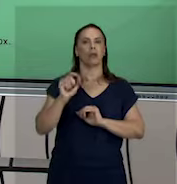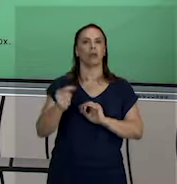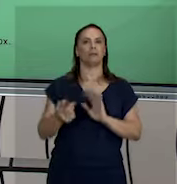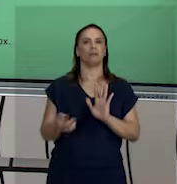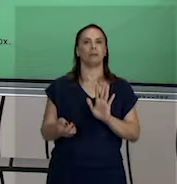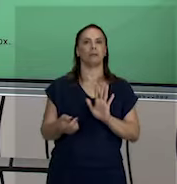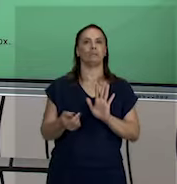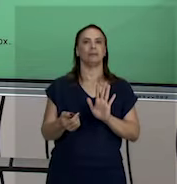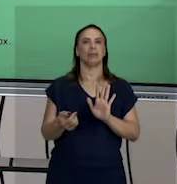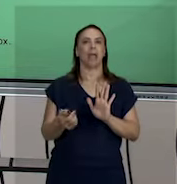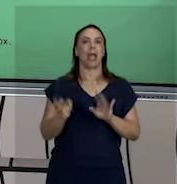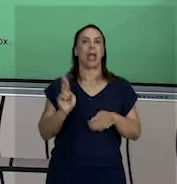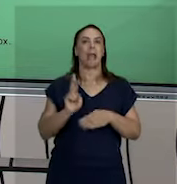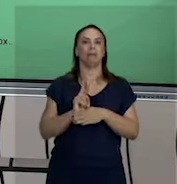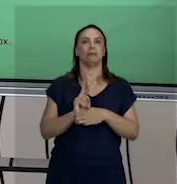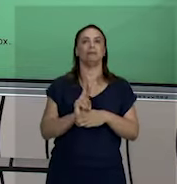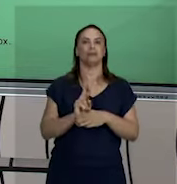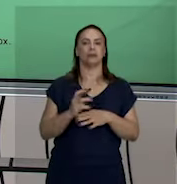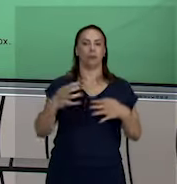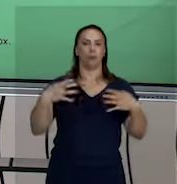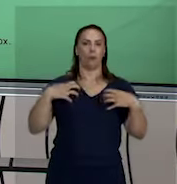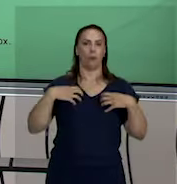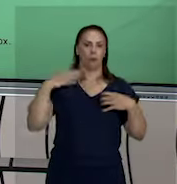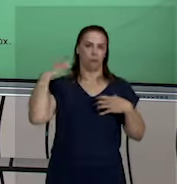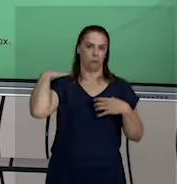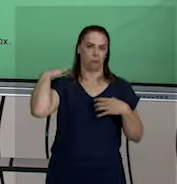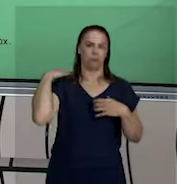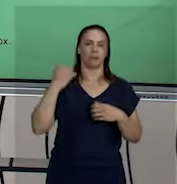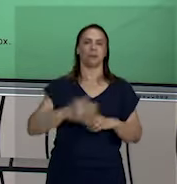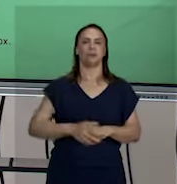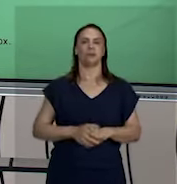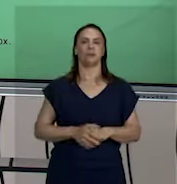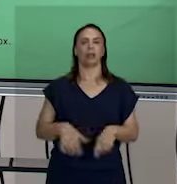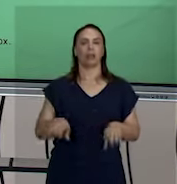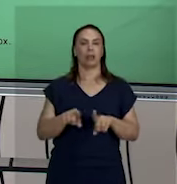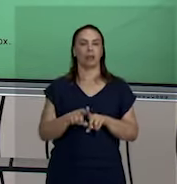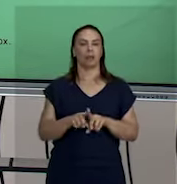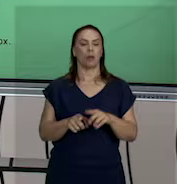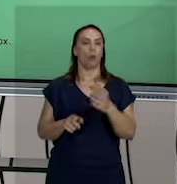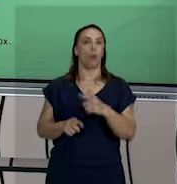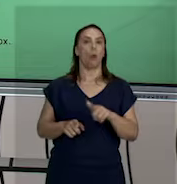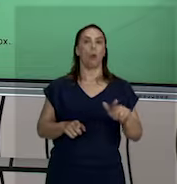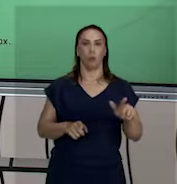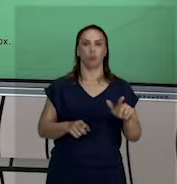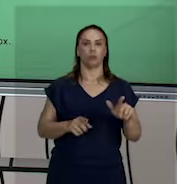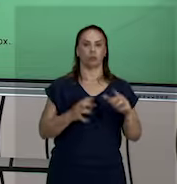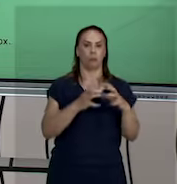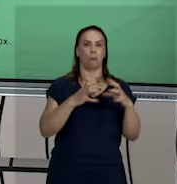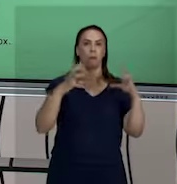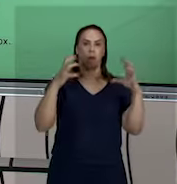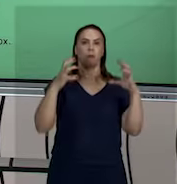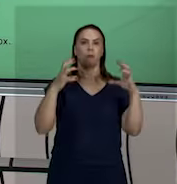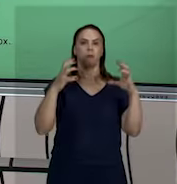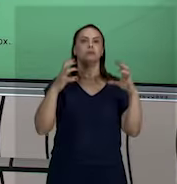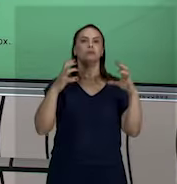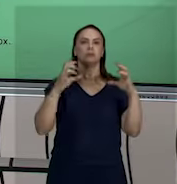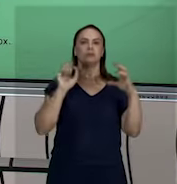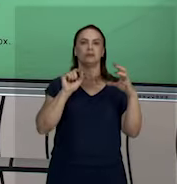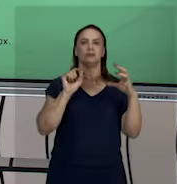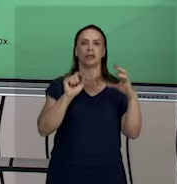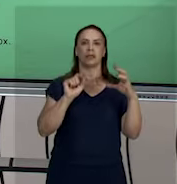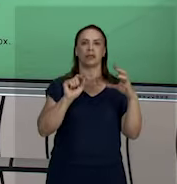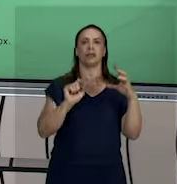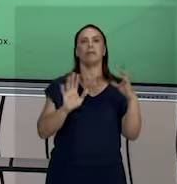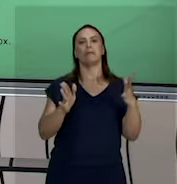o pulmão e também um balão maior para poder fazer o diafragma, que também pode ser substituído por